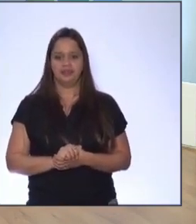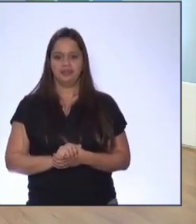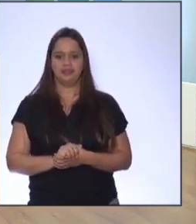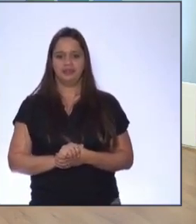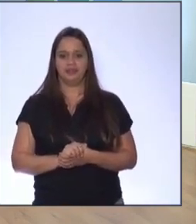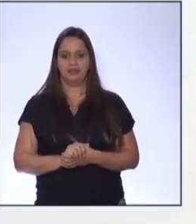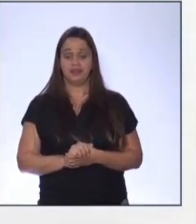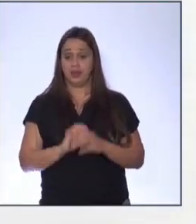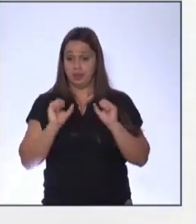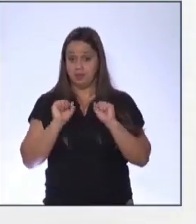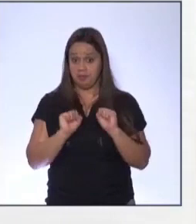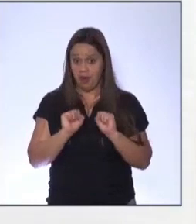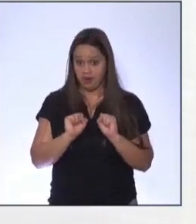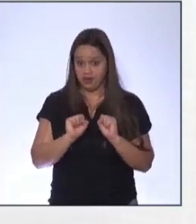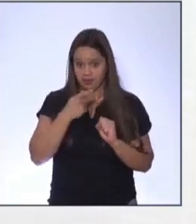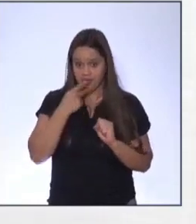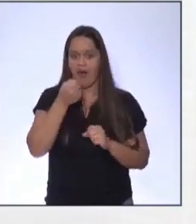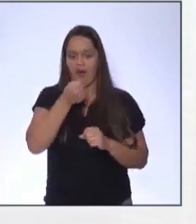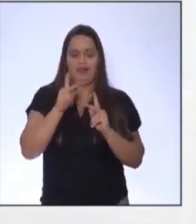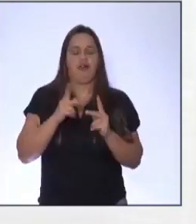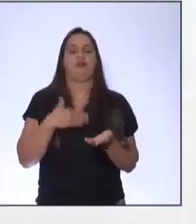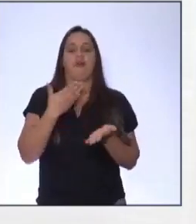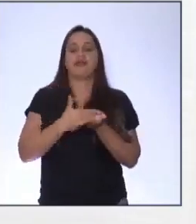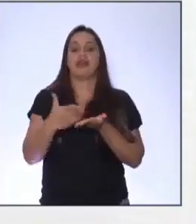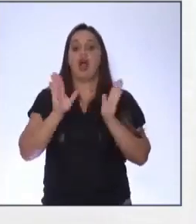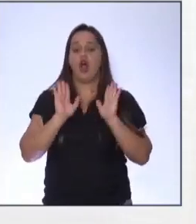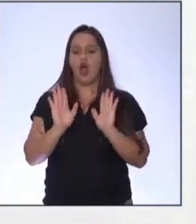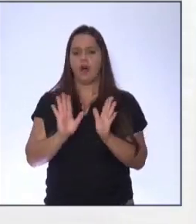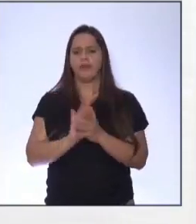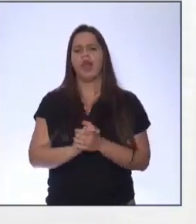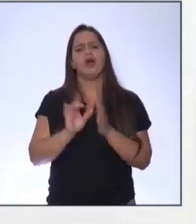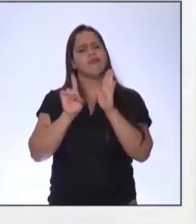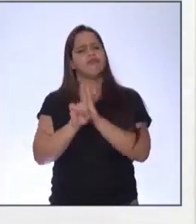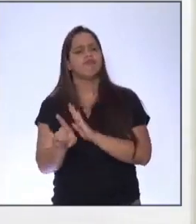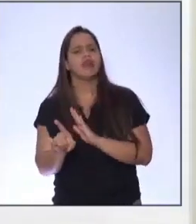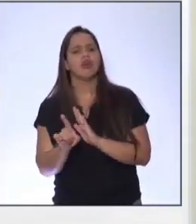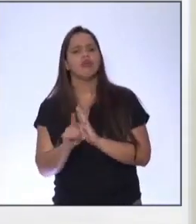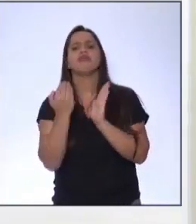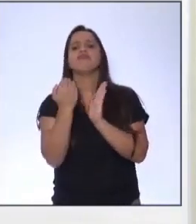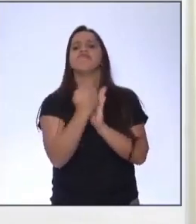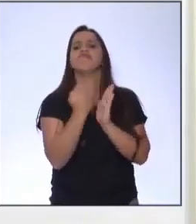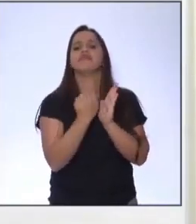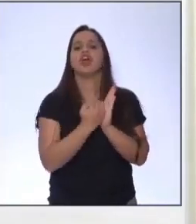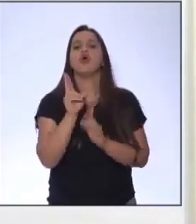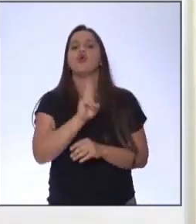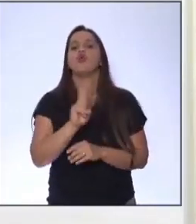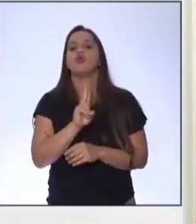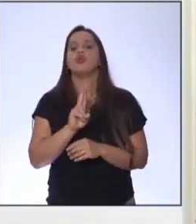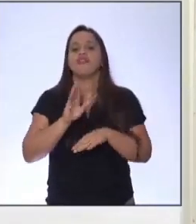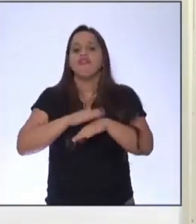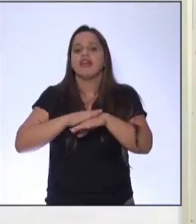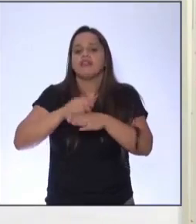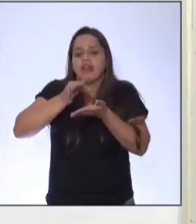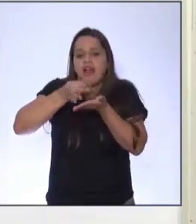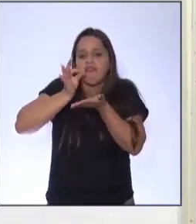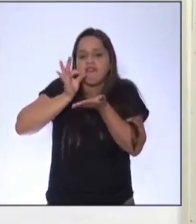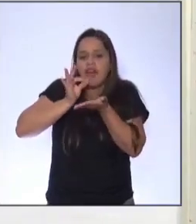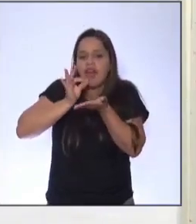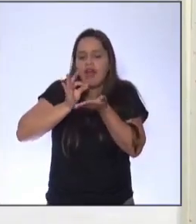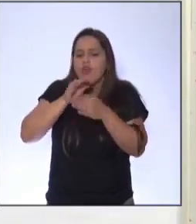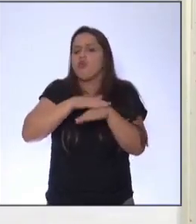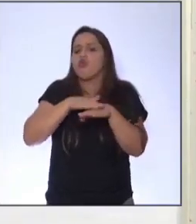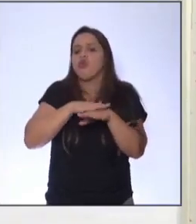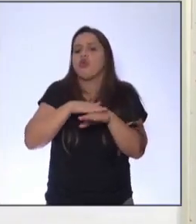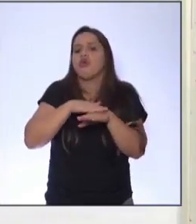Posso falar? Então vamos lá, pessoal. Ó, os ingredientes que são utilizados no café, tá?